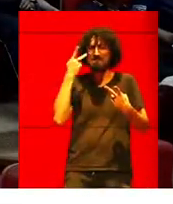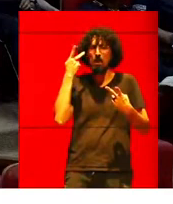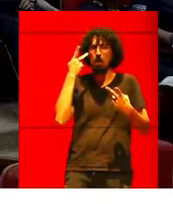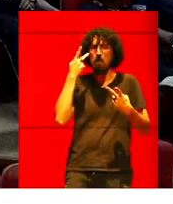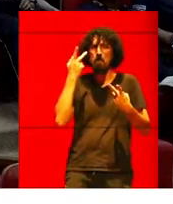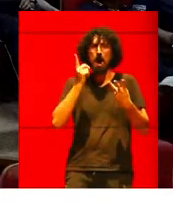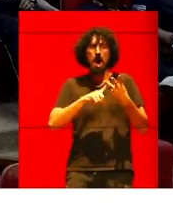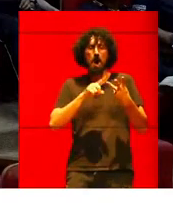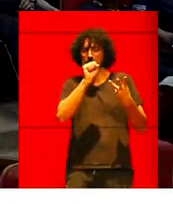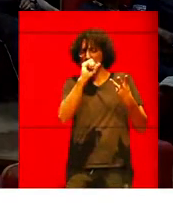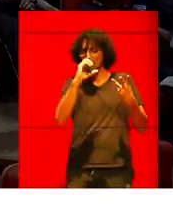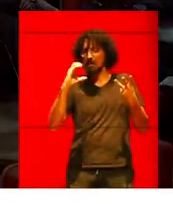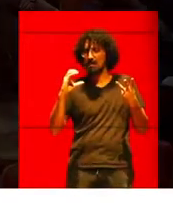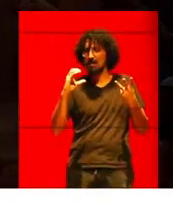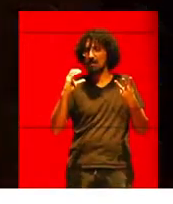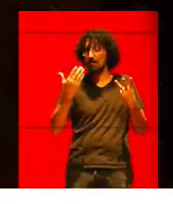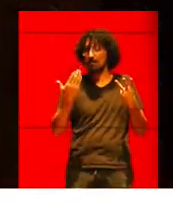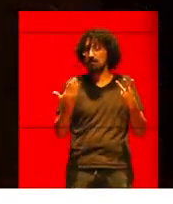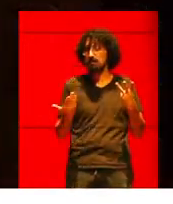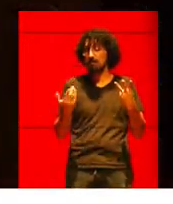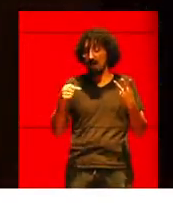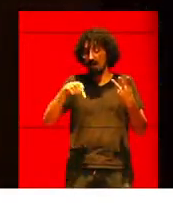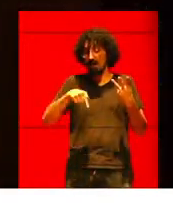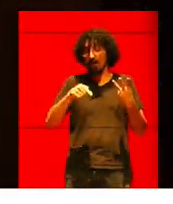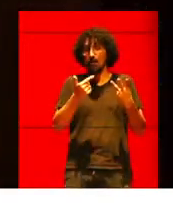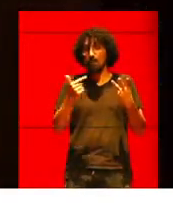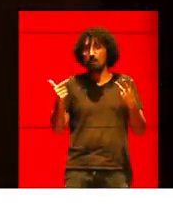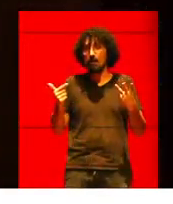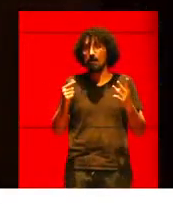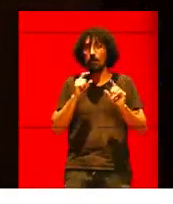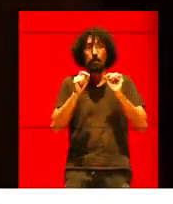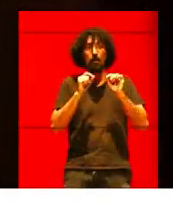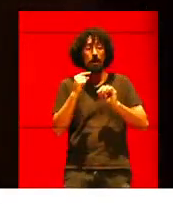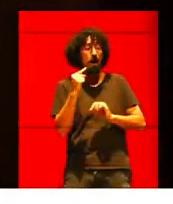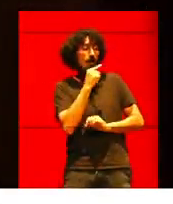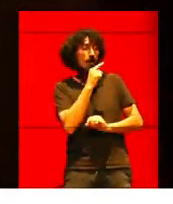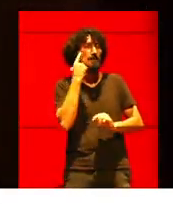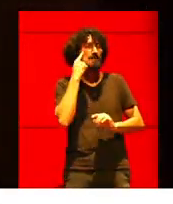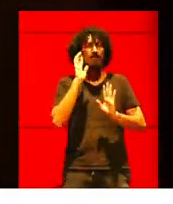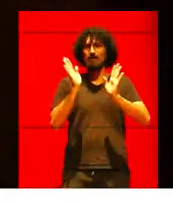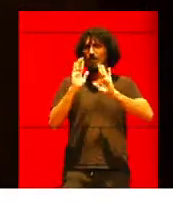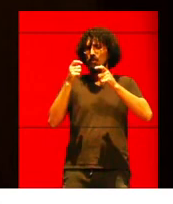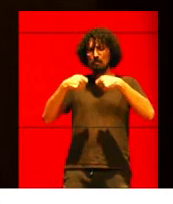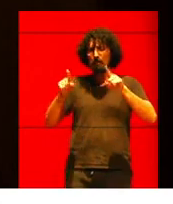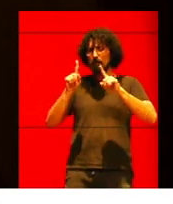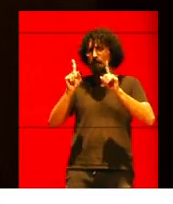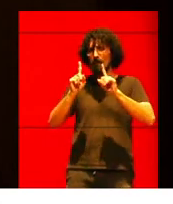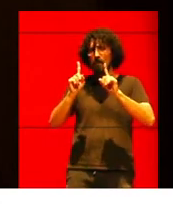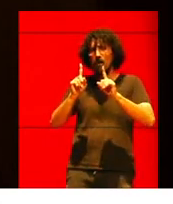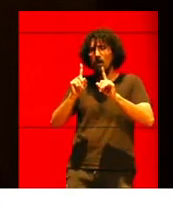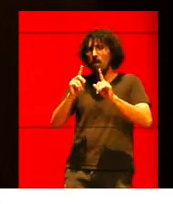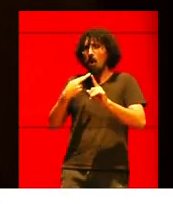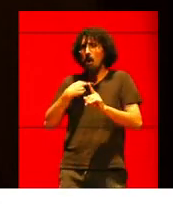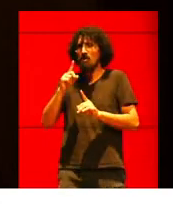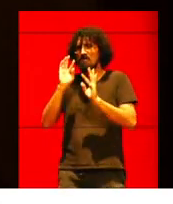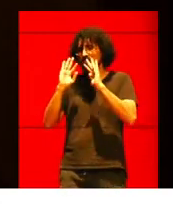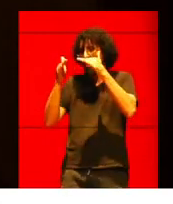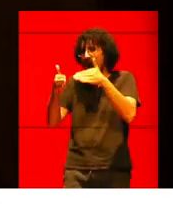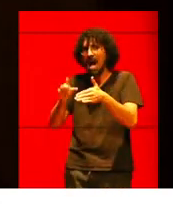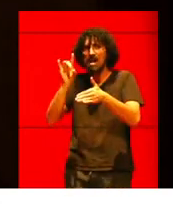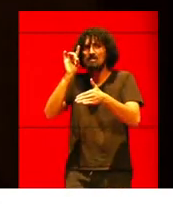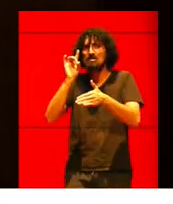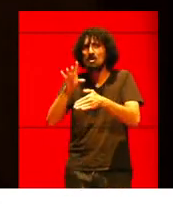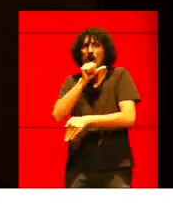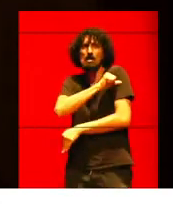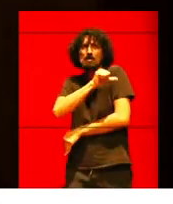que, que os caras disseram aqui? Vamos sair do eixo Rio-São Paulo. Ei, se produz literatura